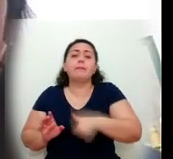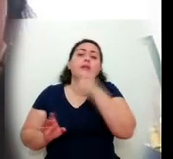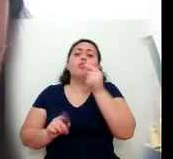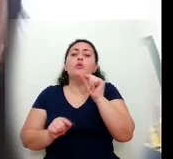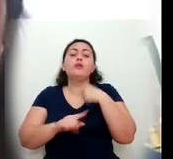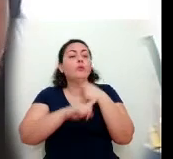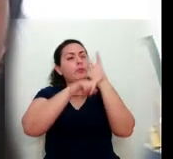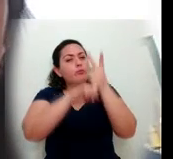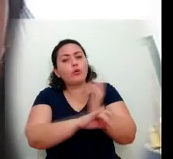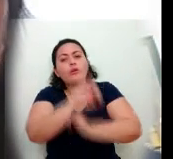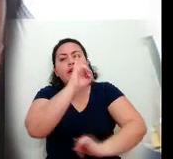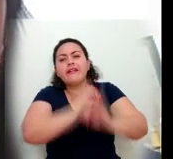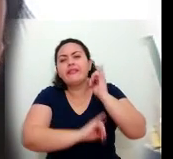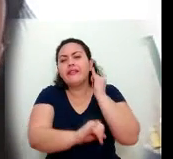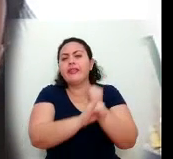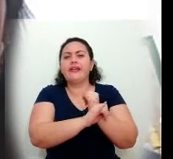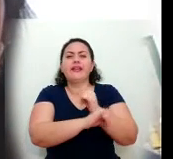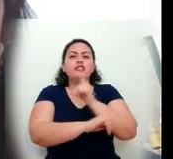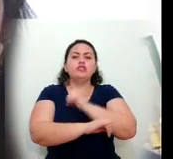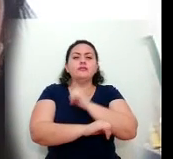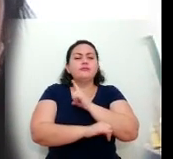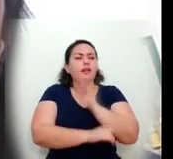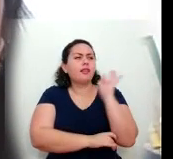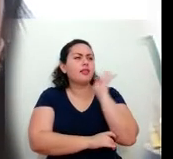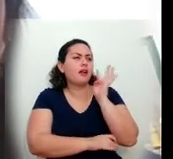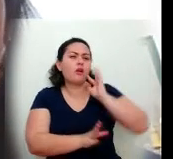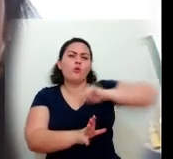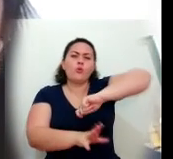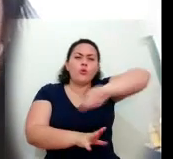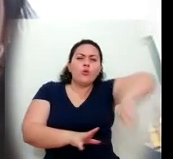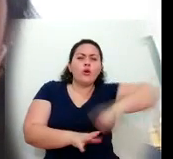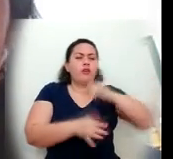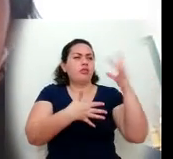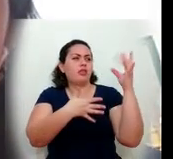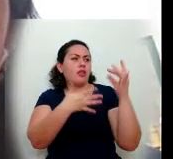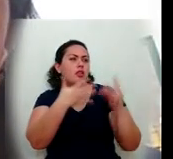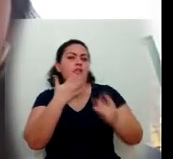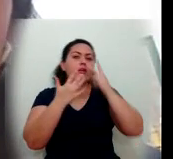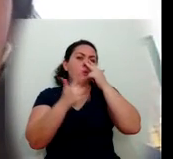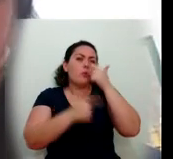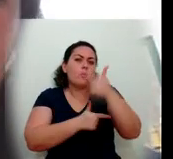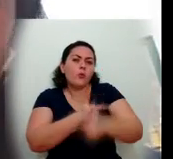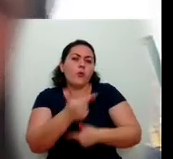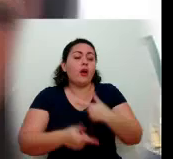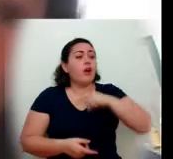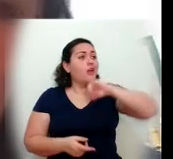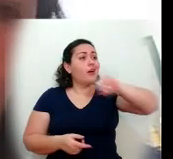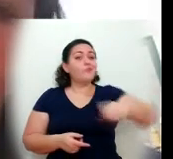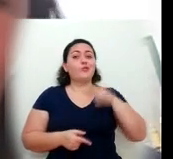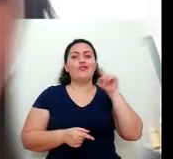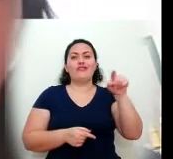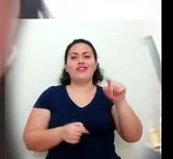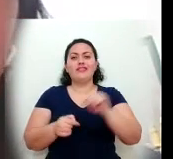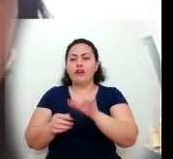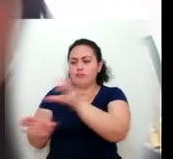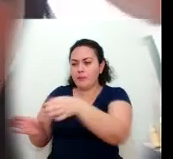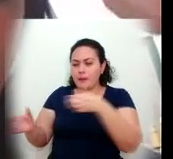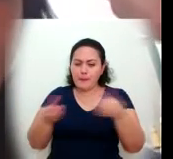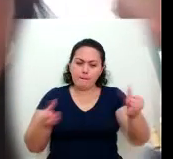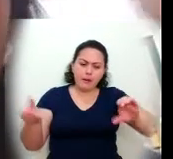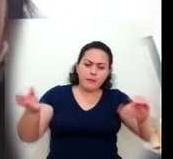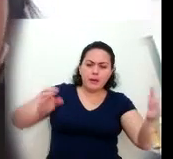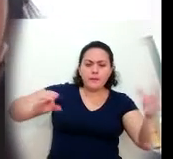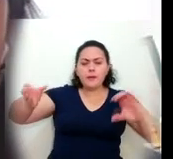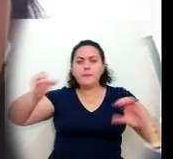preparação mais trabalhosa que daí já, né, vai envolver essa vontade que eu tô lá de comer alguma coisa, mas pelo menos